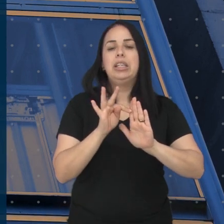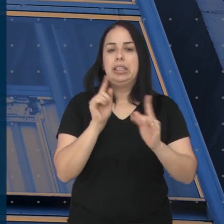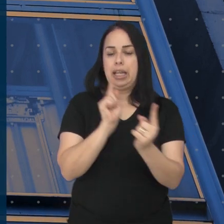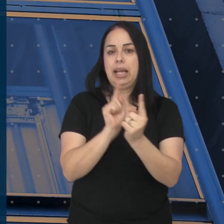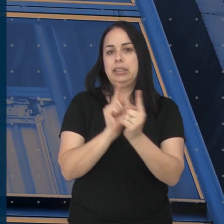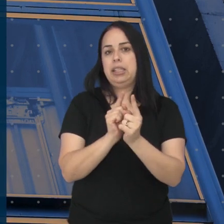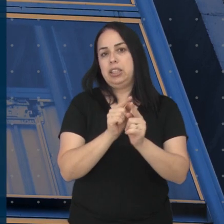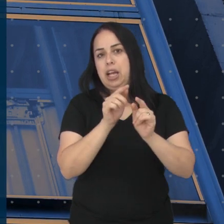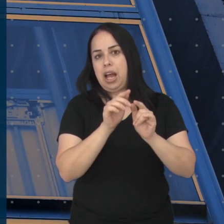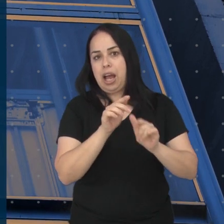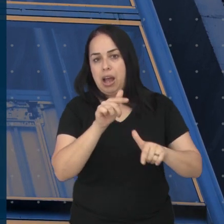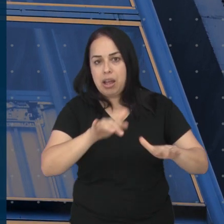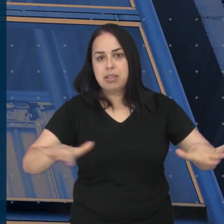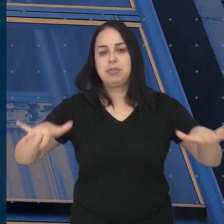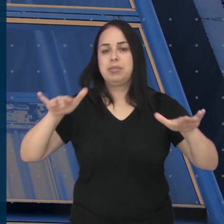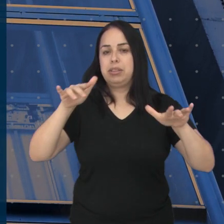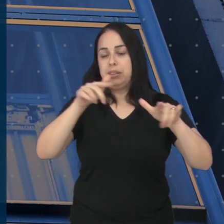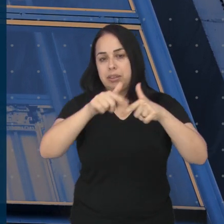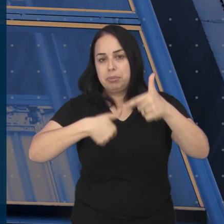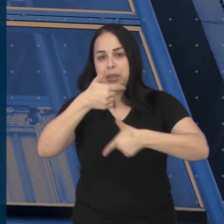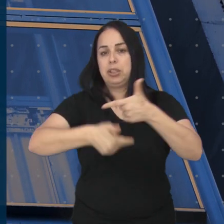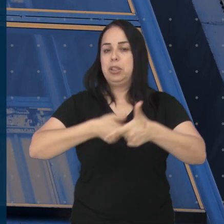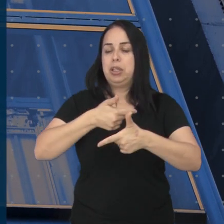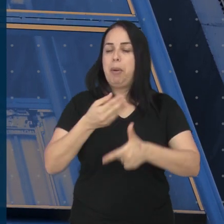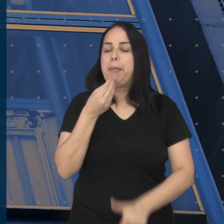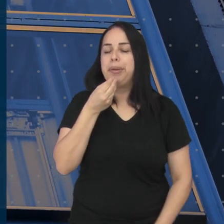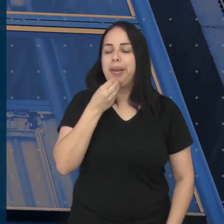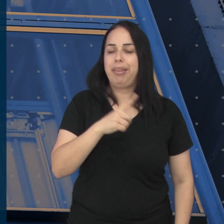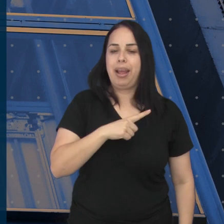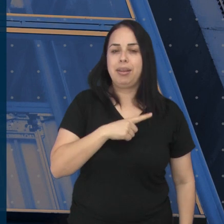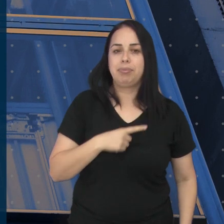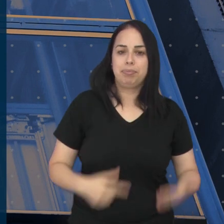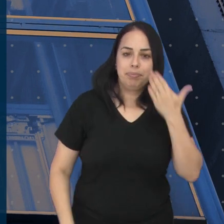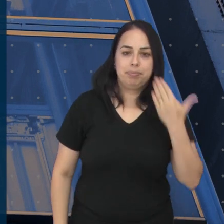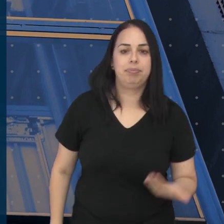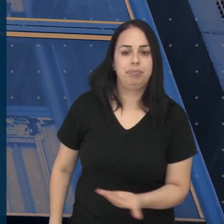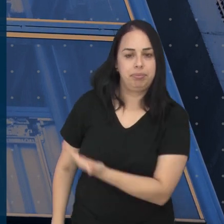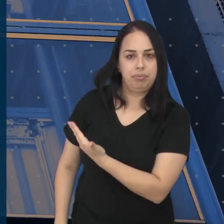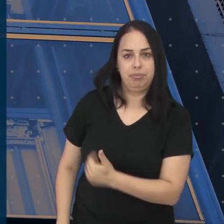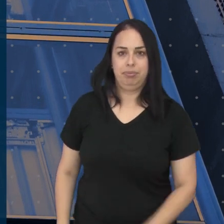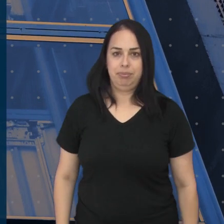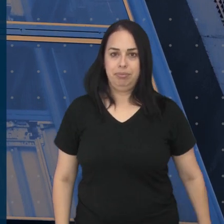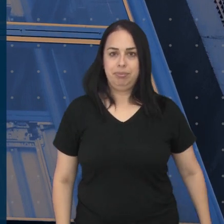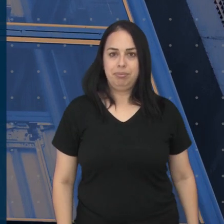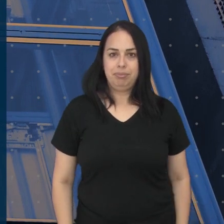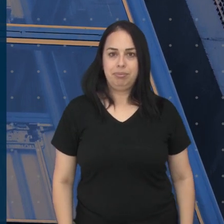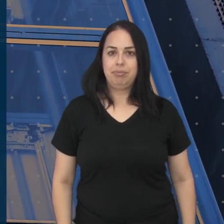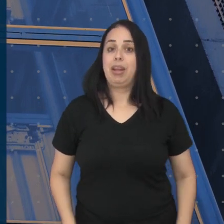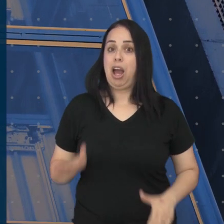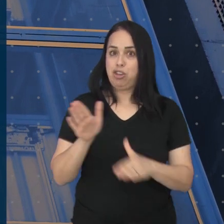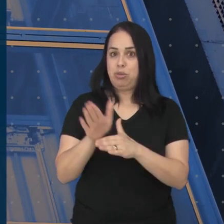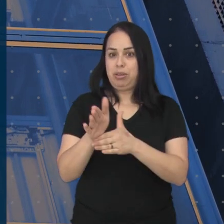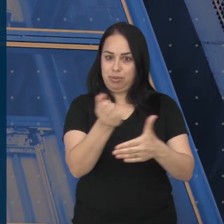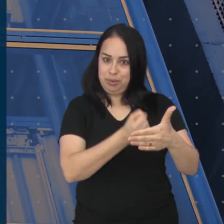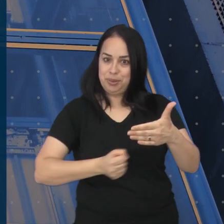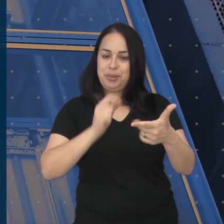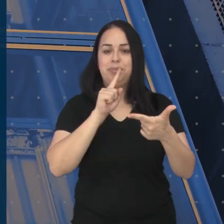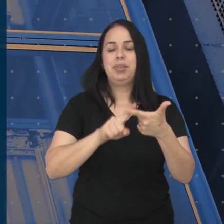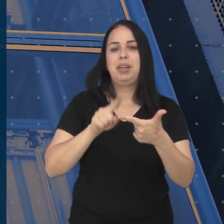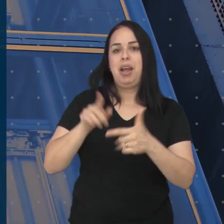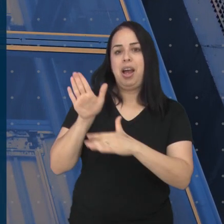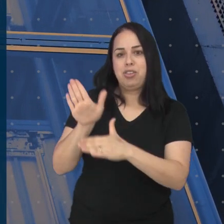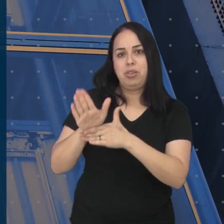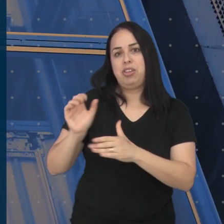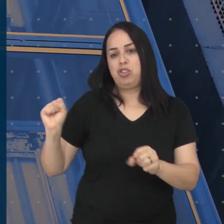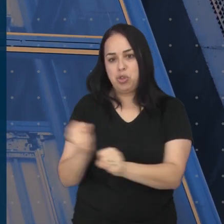O PAT, Posto de Atendimento ao Trabalhador de São José dos Campos, tem oportunidades de emprego para ajudante de cozinha,